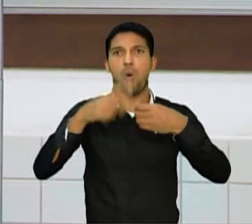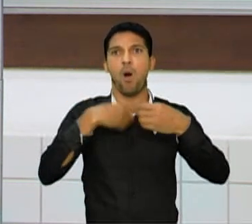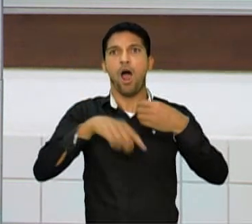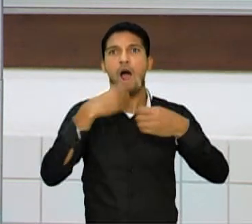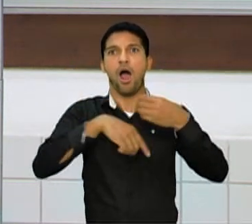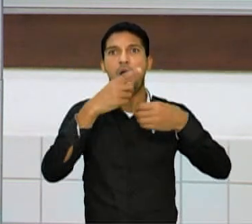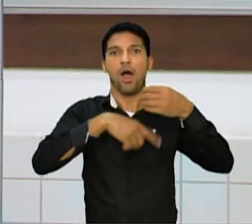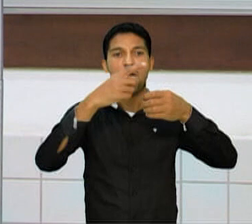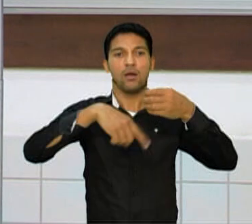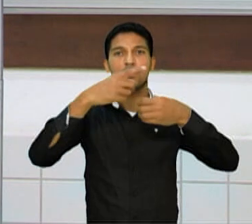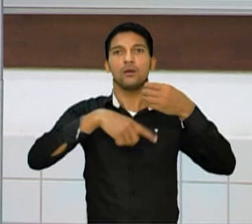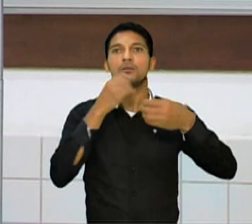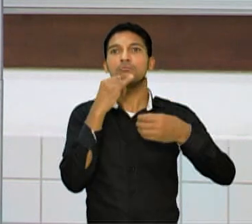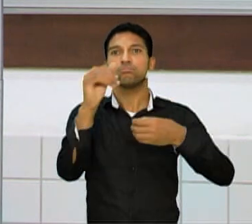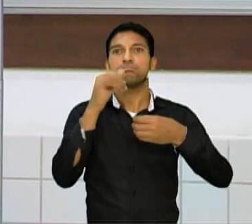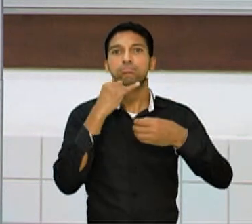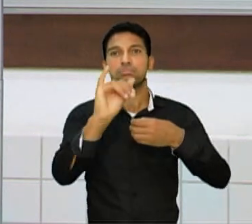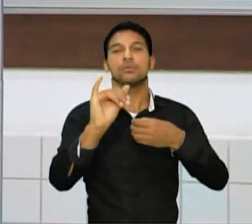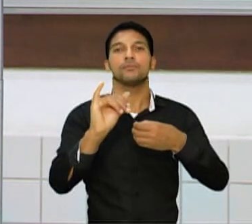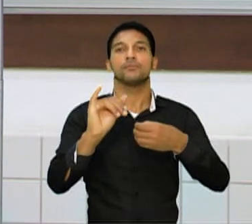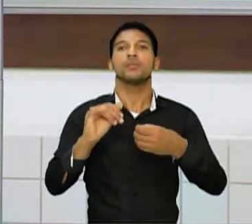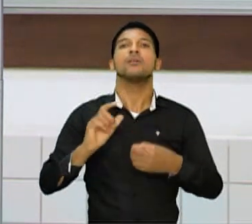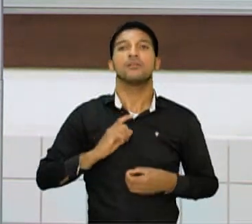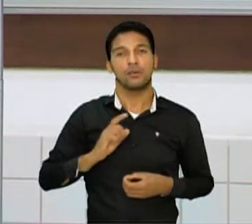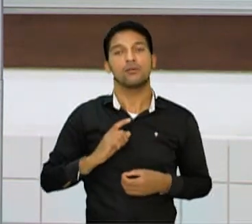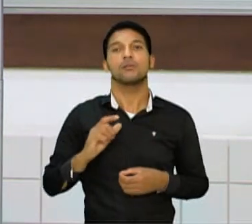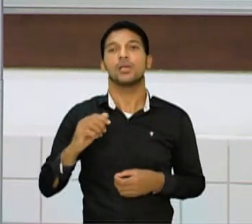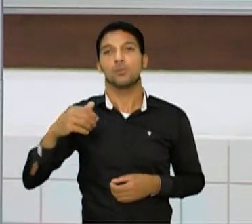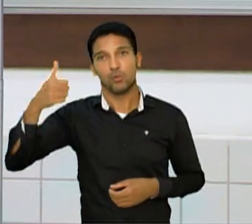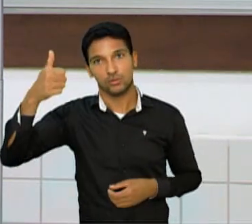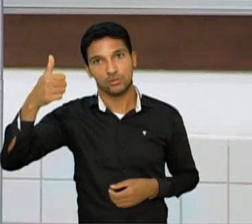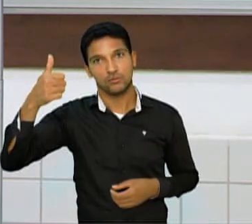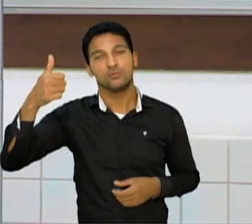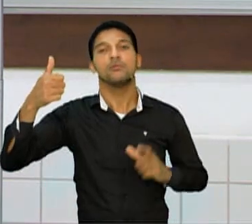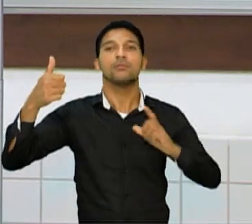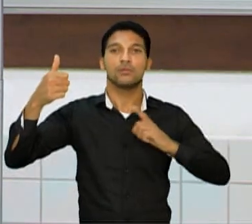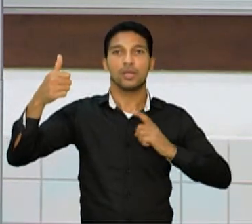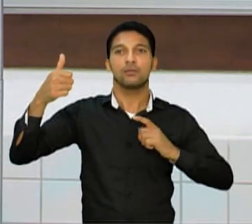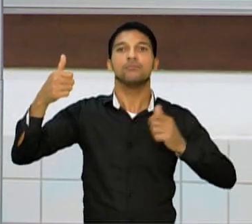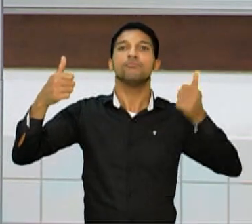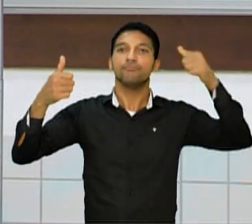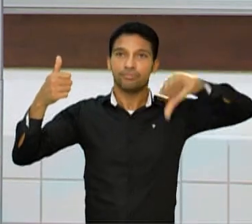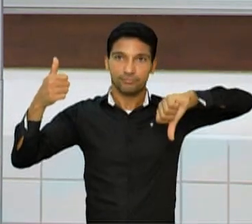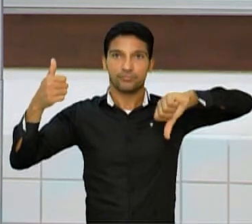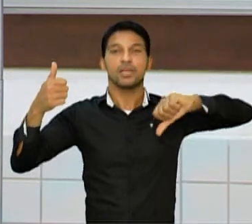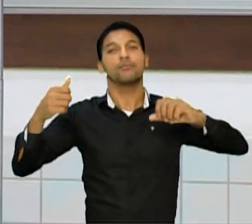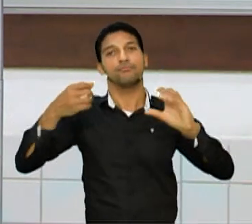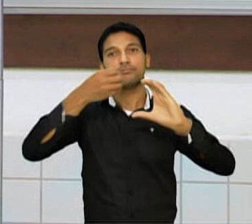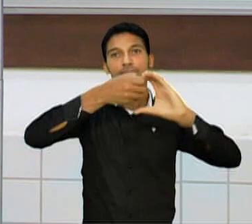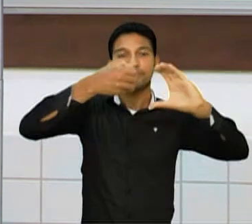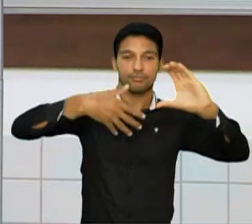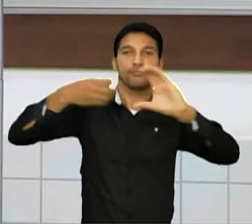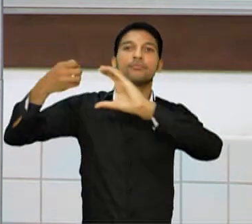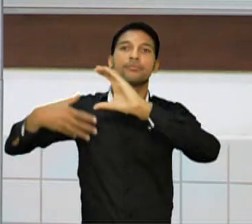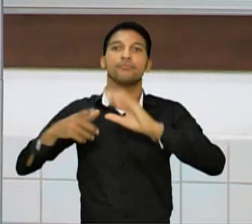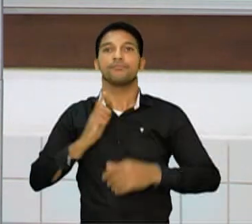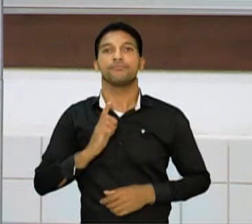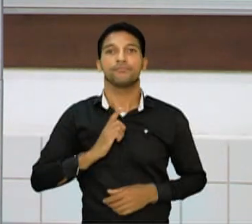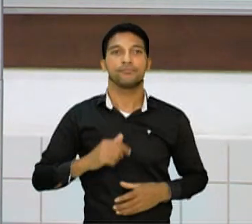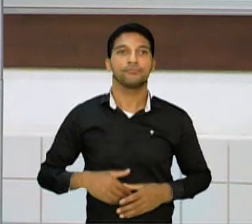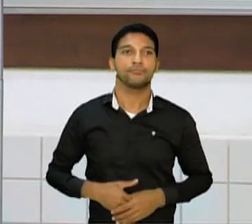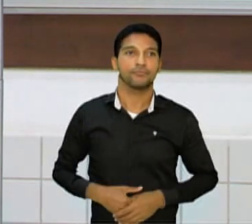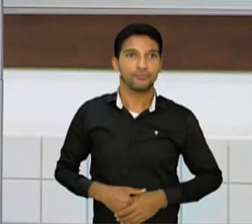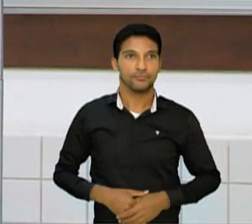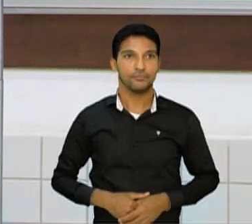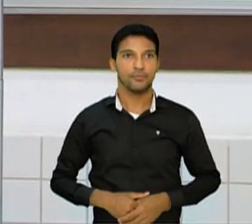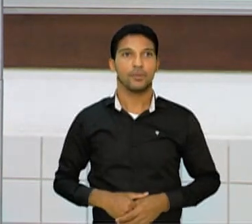vista dentro de aspectos positivos e negativos. Na continuação, as fontes não renováveis, que a gente estava vendo apenas